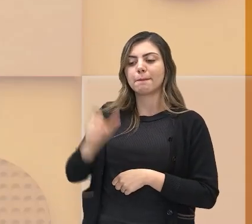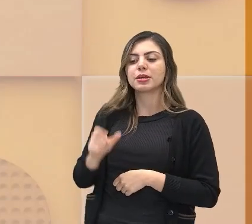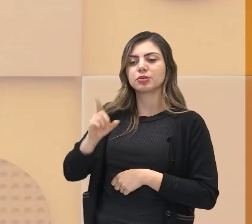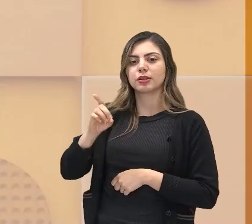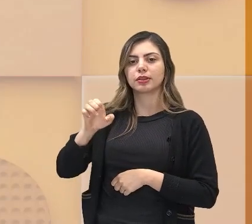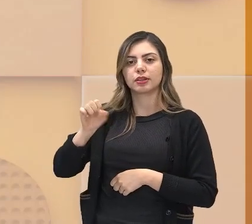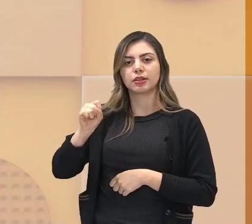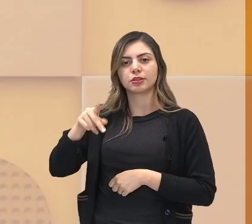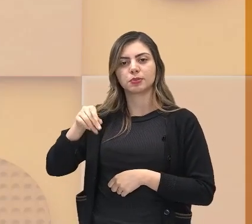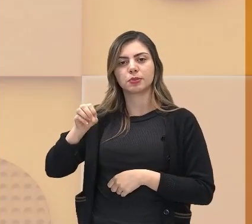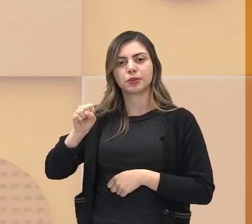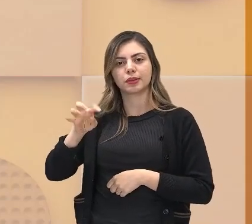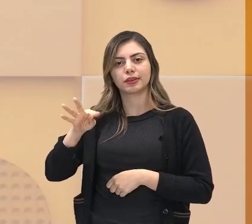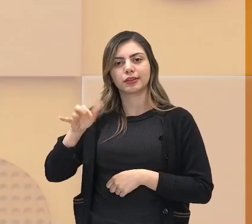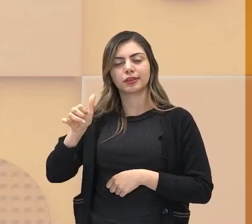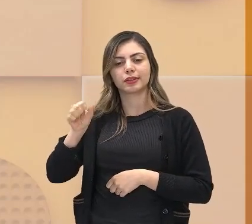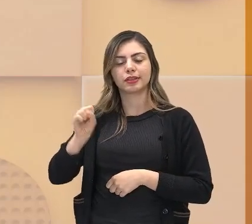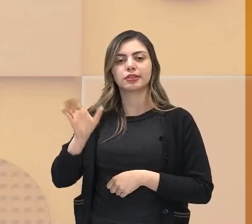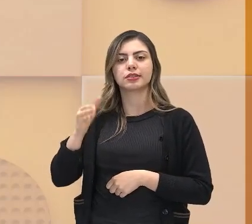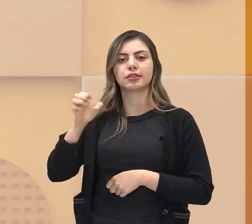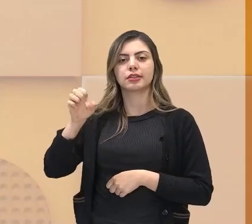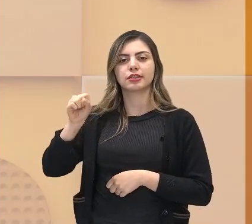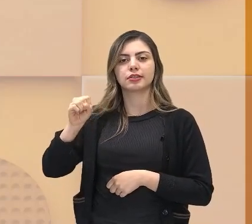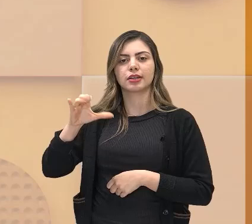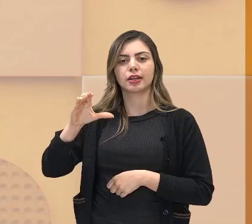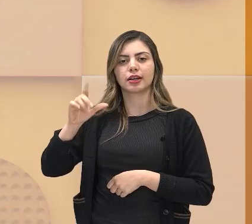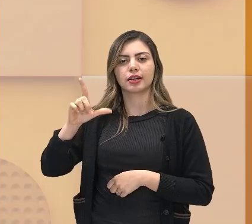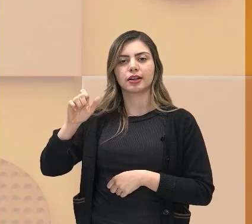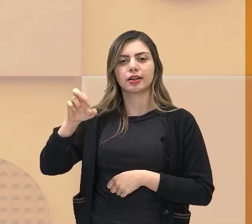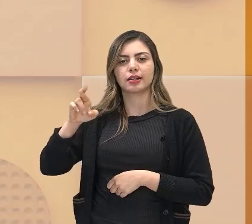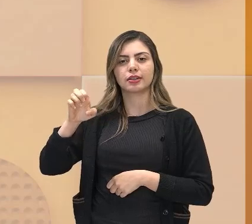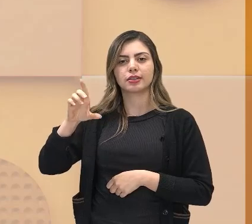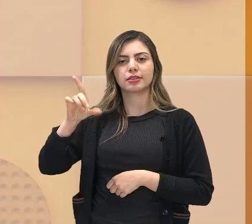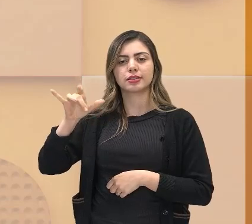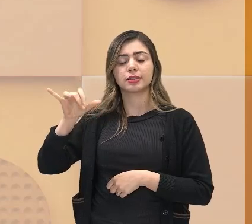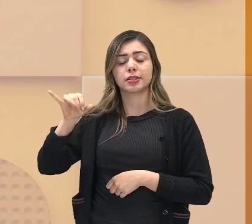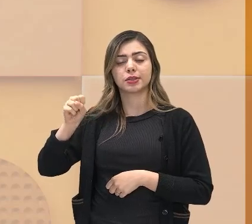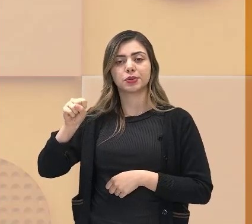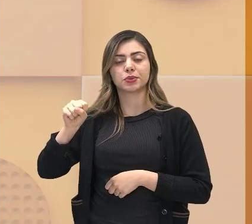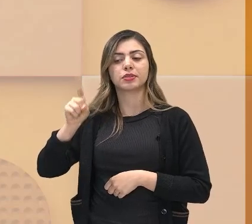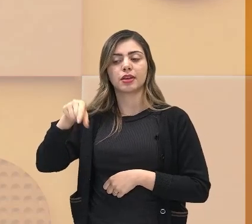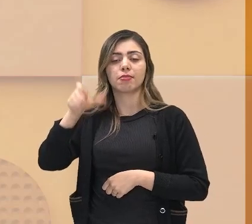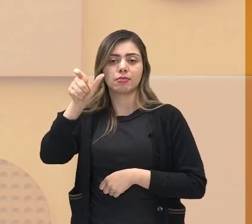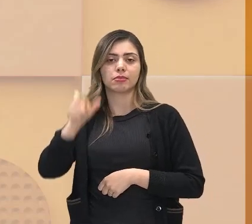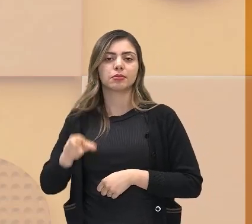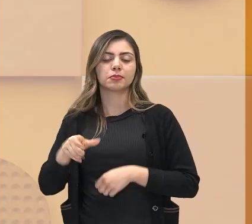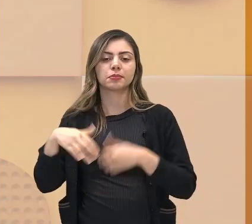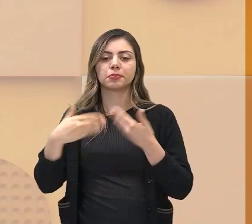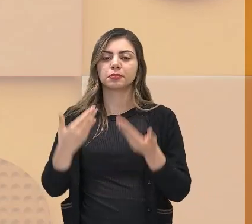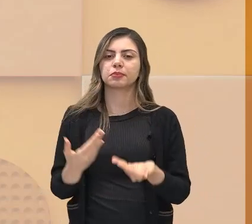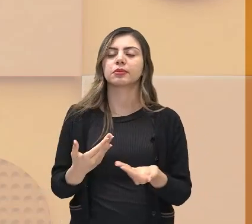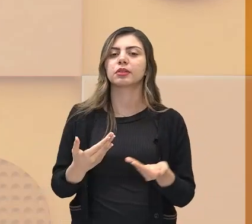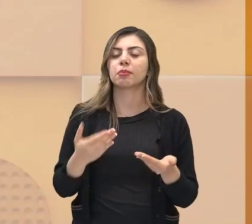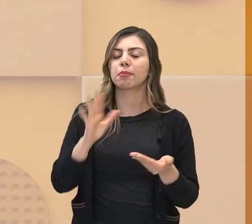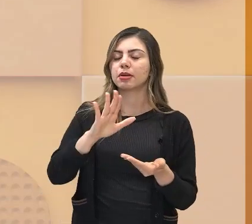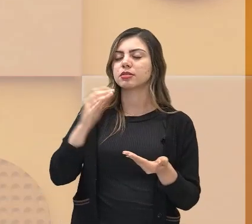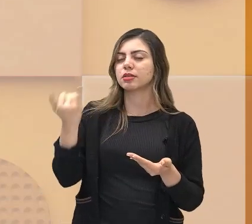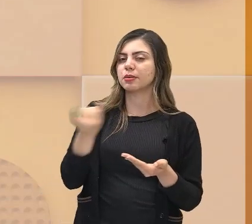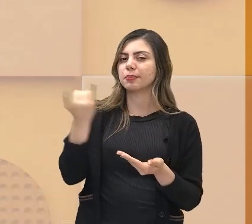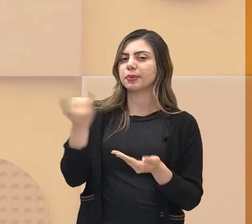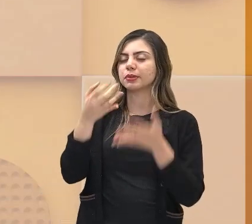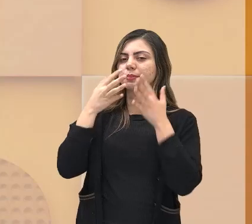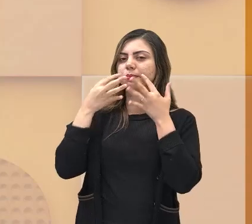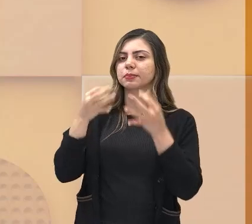esclarecido. E dentro dessa figura do déspota esclarecido, é importante atentarmos ao